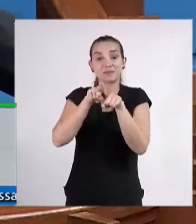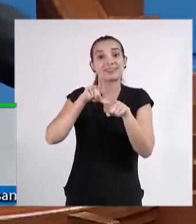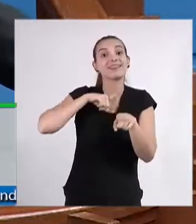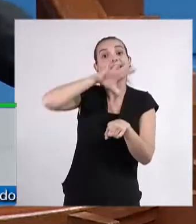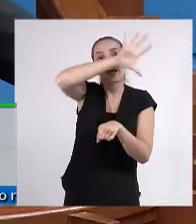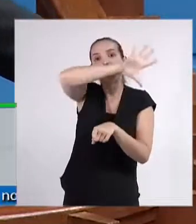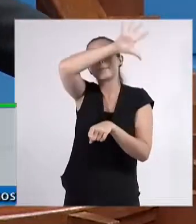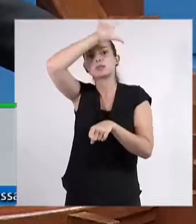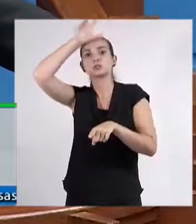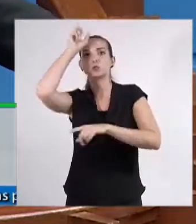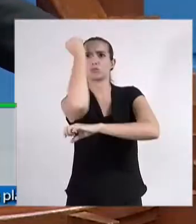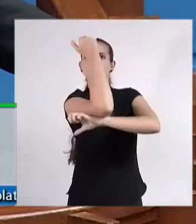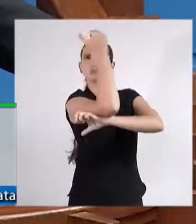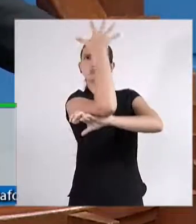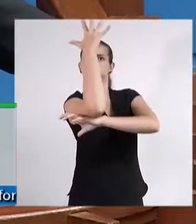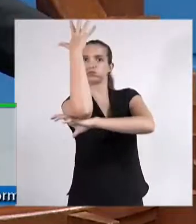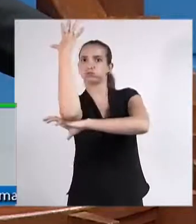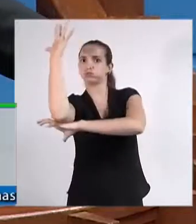e